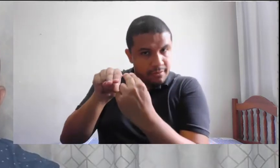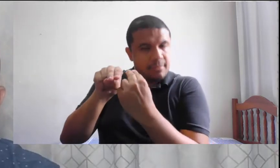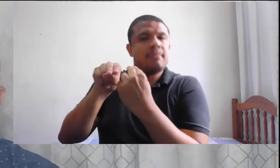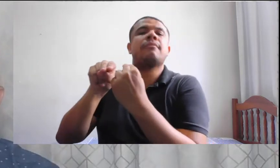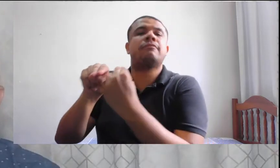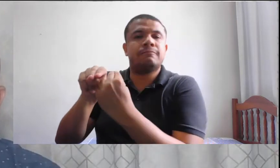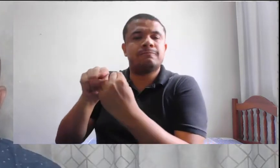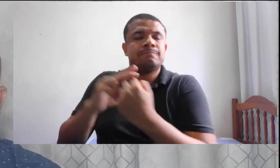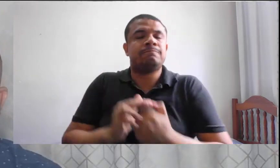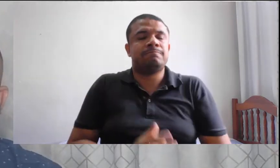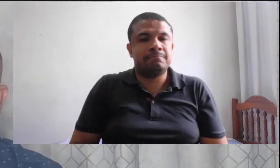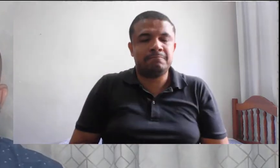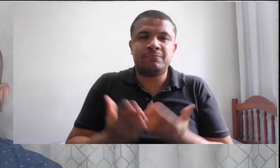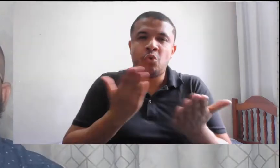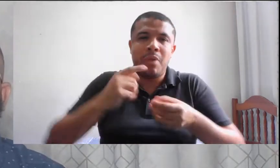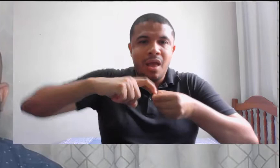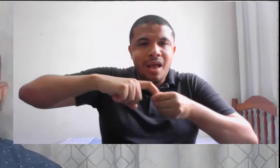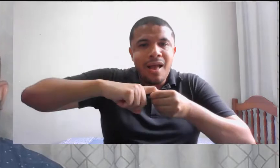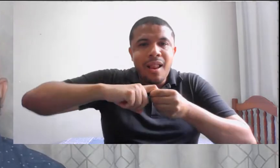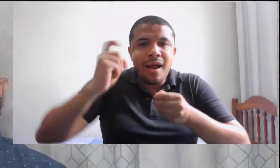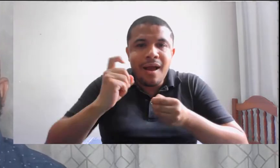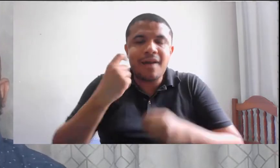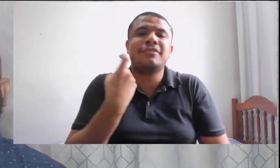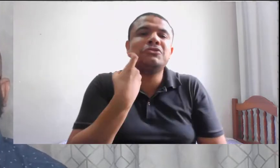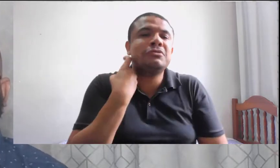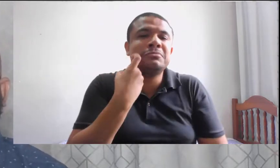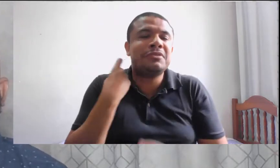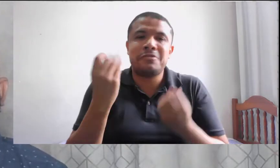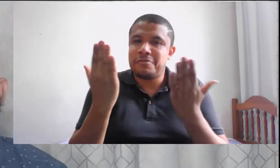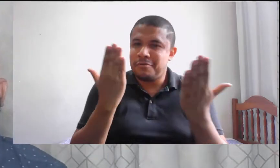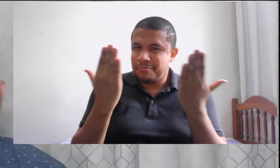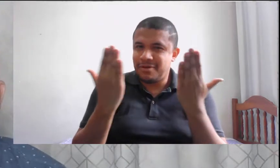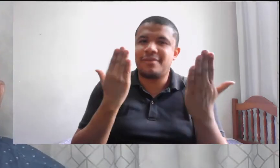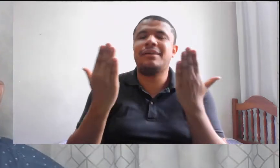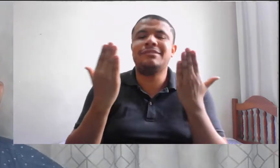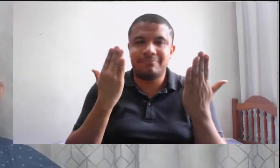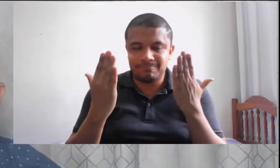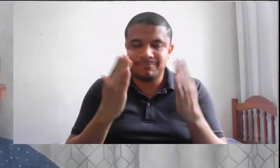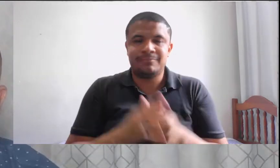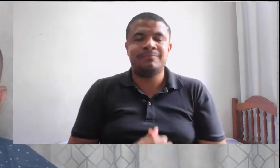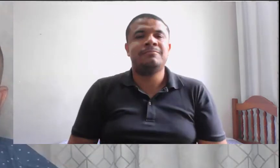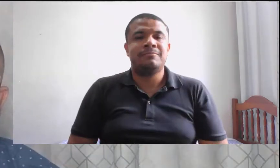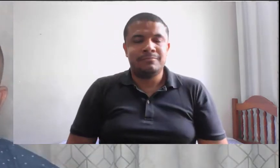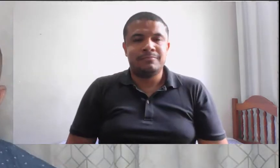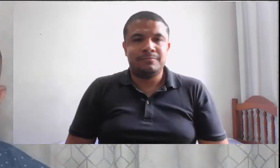cabeça para baixo, outro com a cabeça para cima, como se fosse montados numa latinha de sardinha.